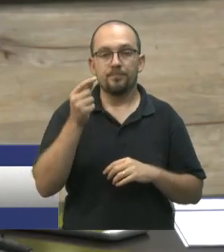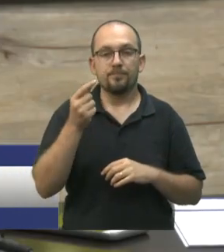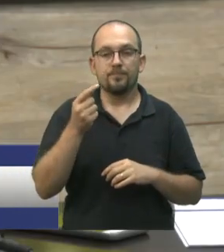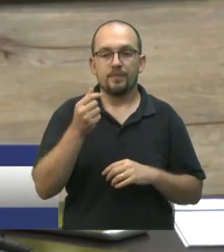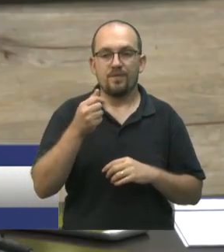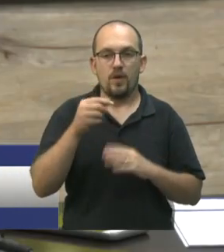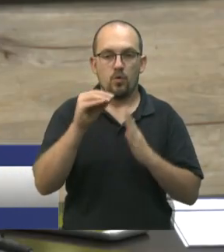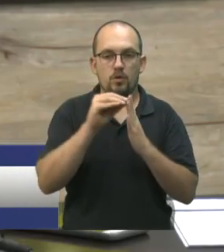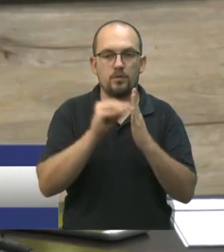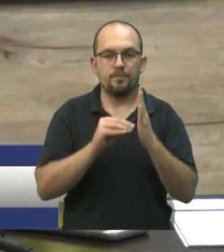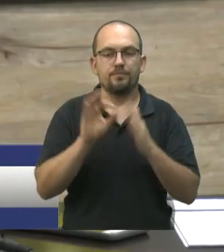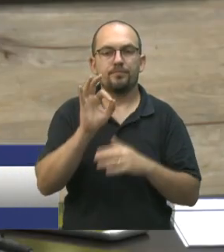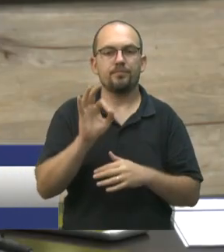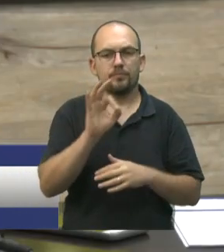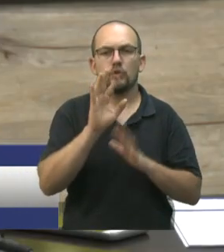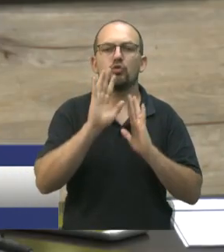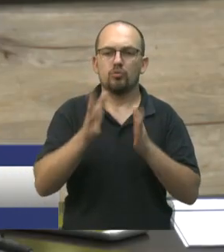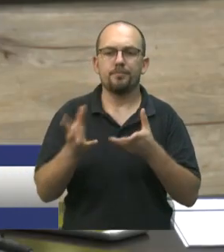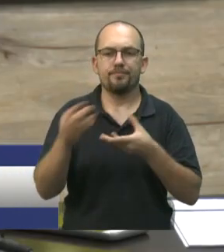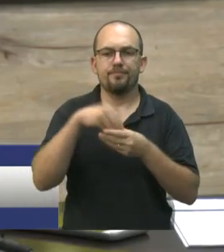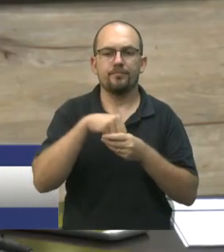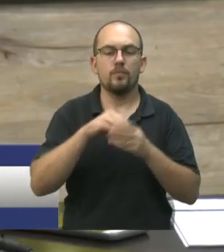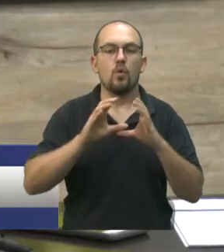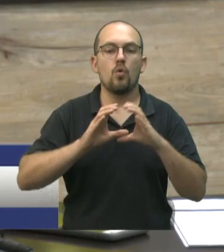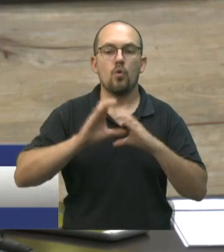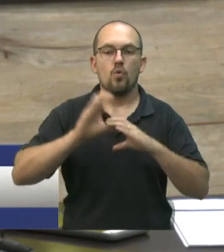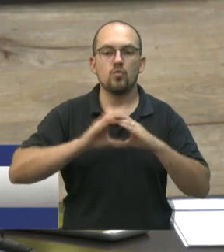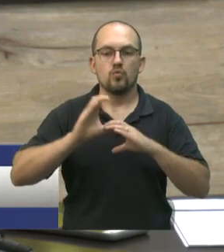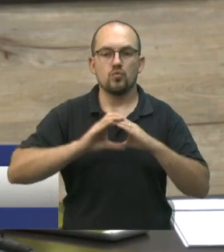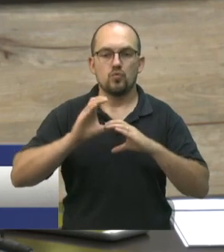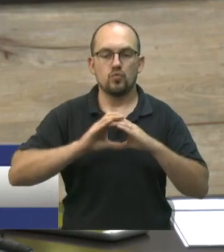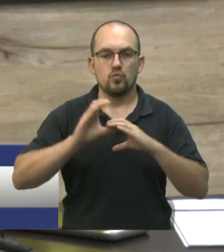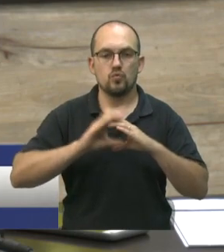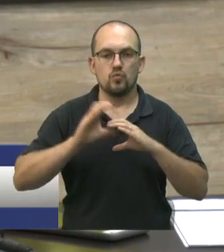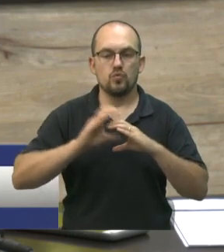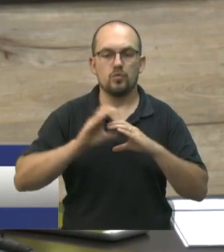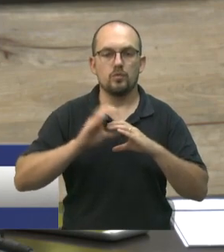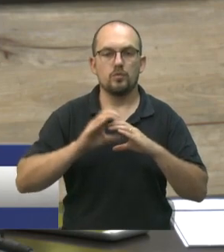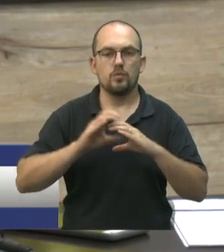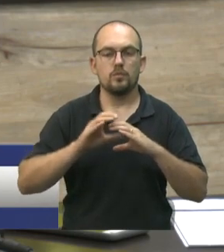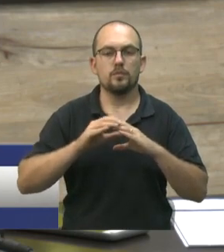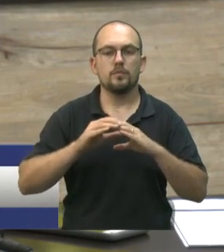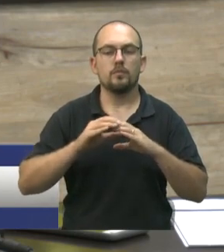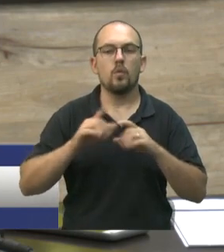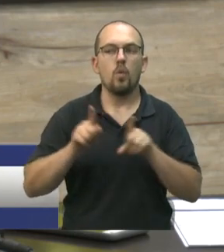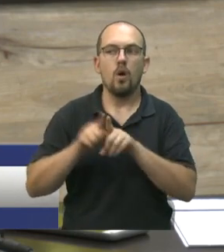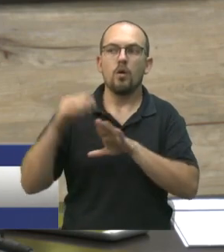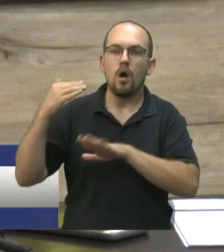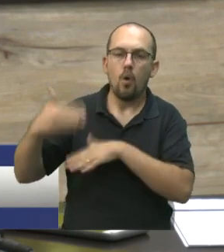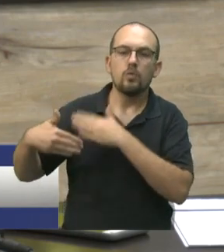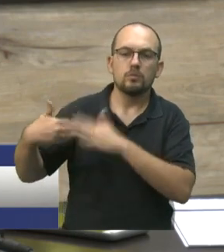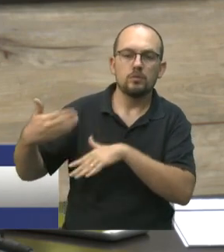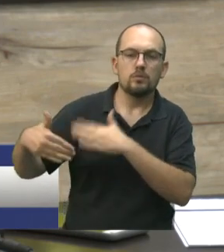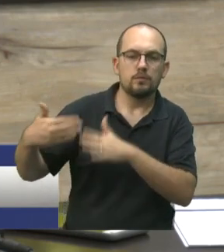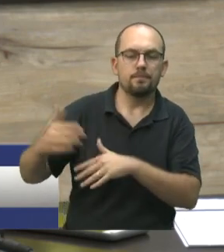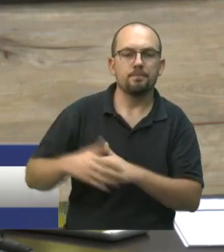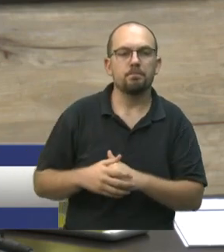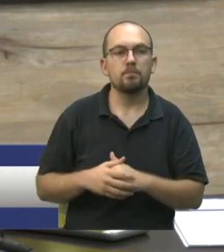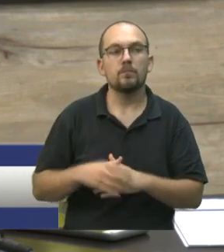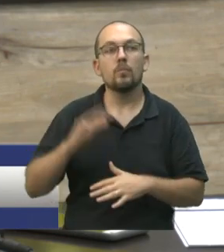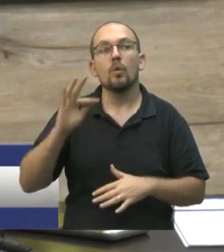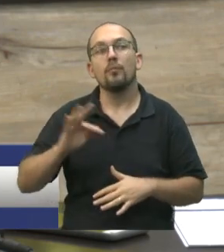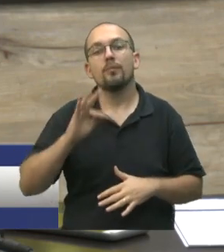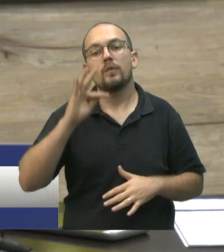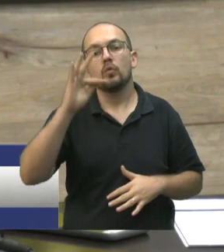temos aqui nos percentuais, já está incluso os concursos que estão previstos, que estão acontecendo. Ações futuras,